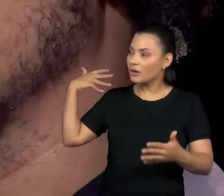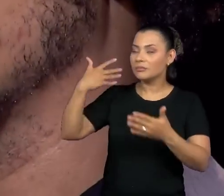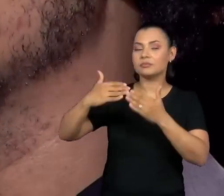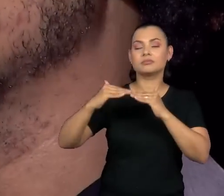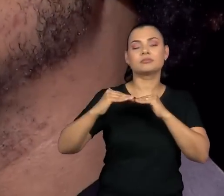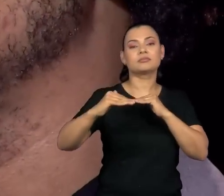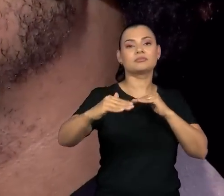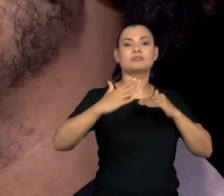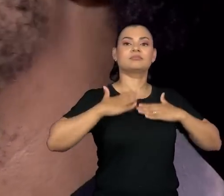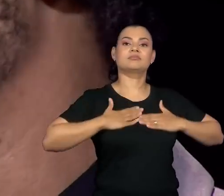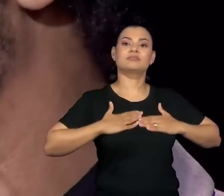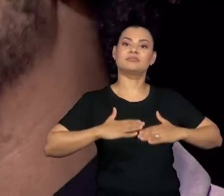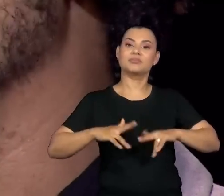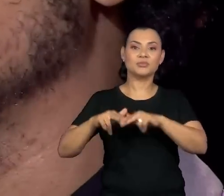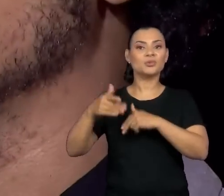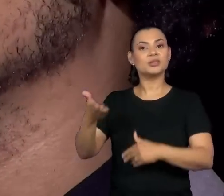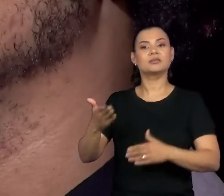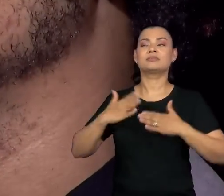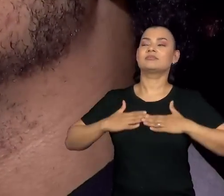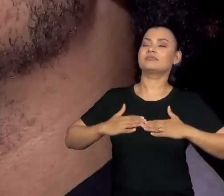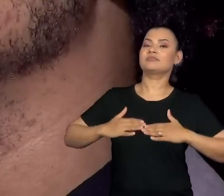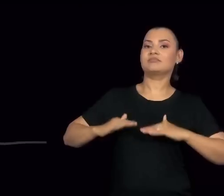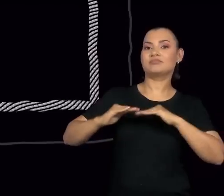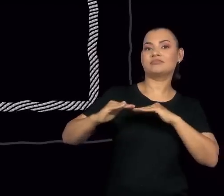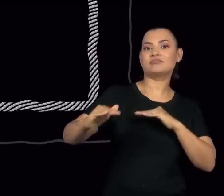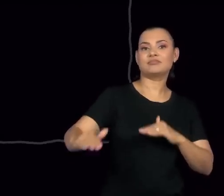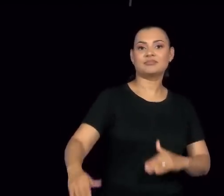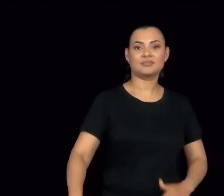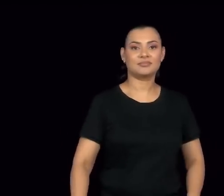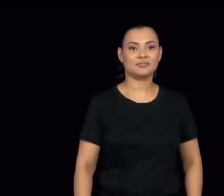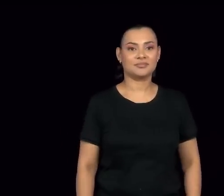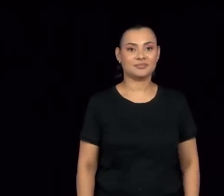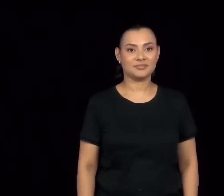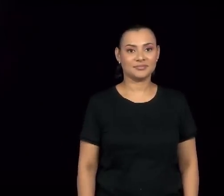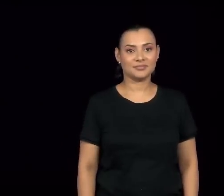plena. Acho que é isso, viver pleno.